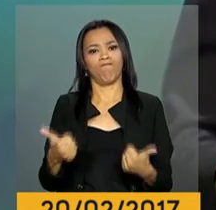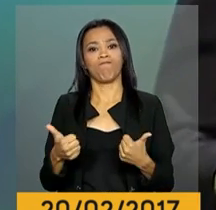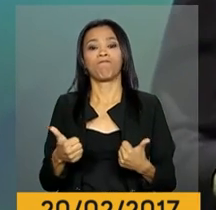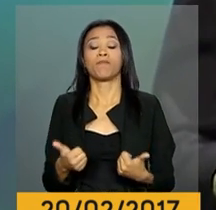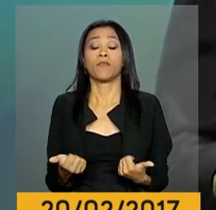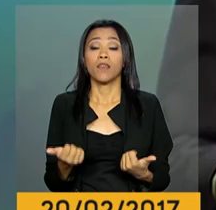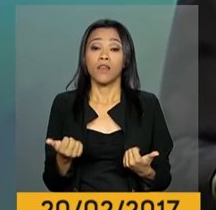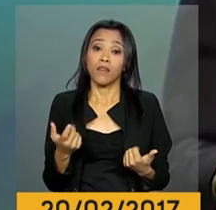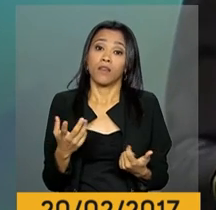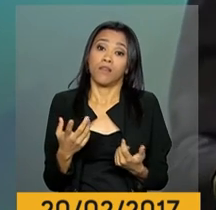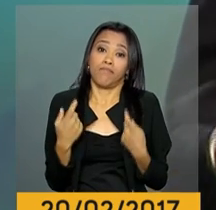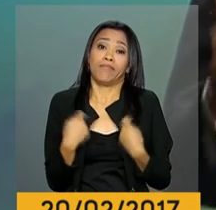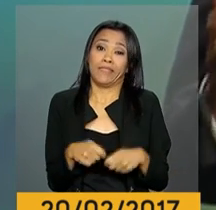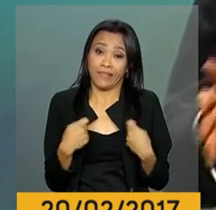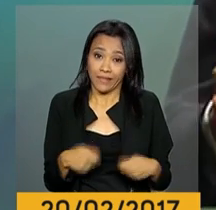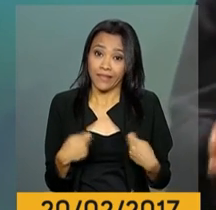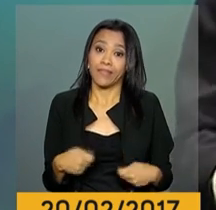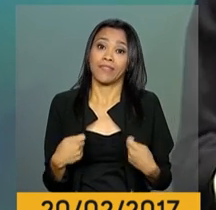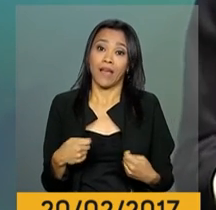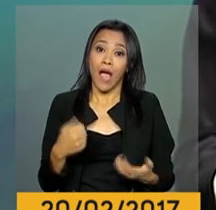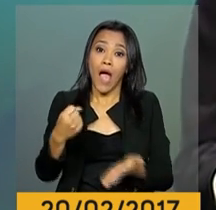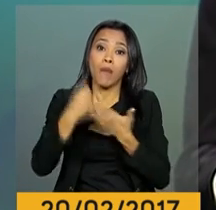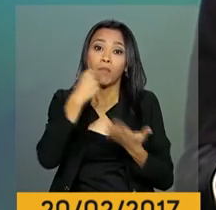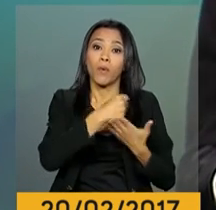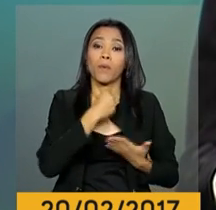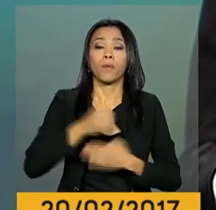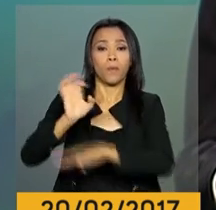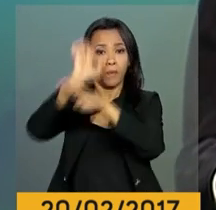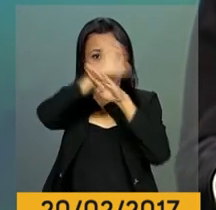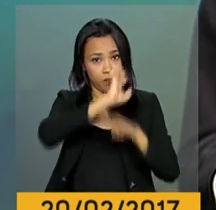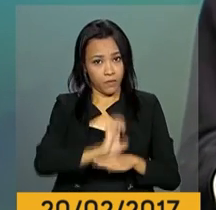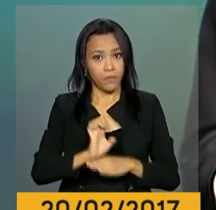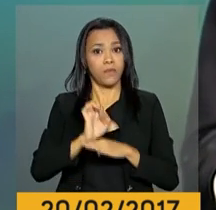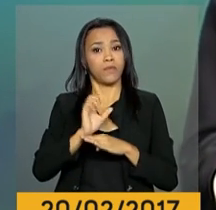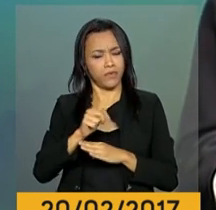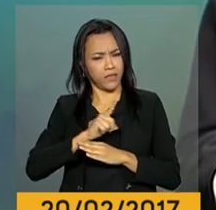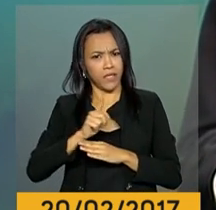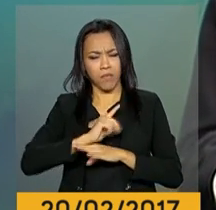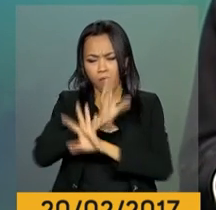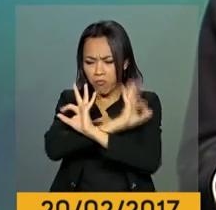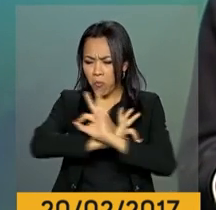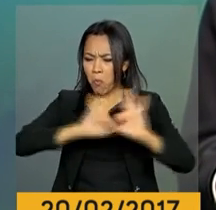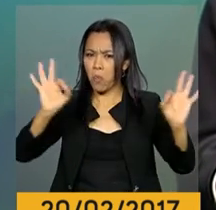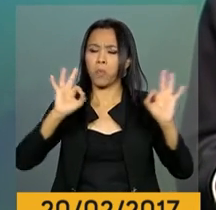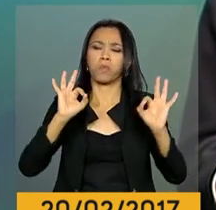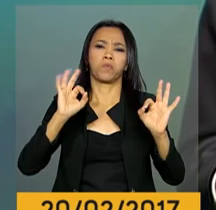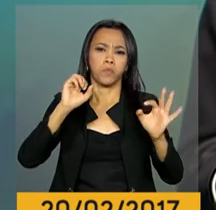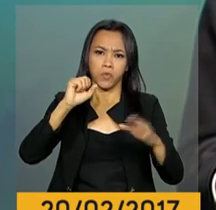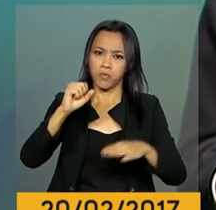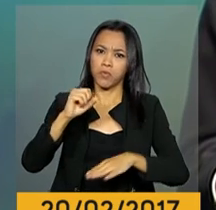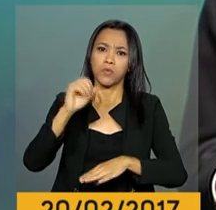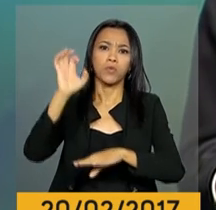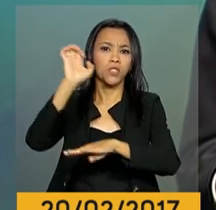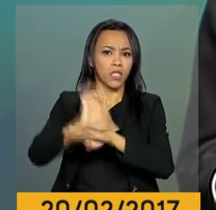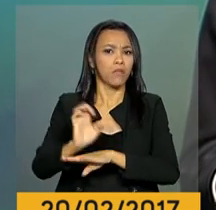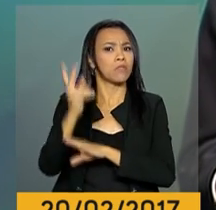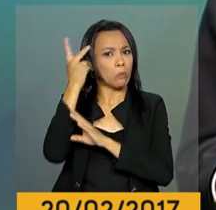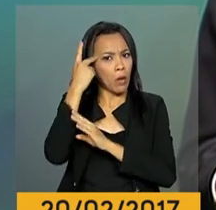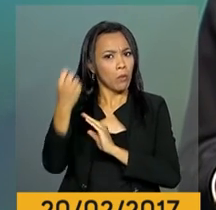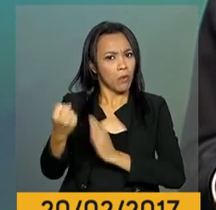preciso um apoio muito grande dos estados. Nós temos tido um apoio extraordinário do governo do Estado de São Paulo,